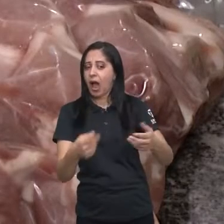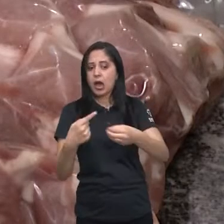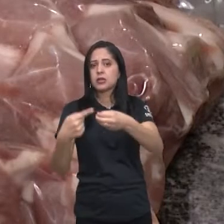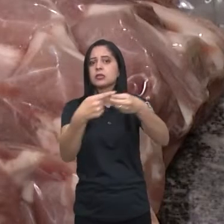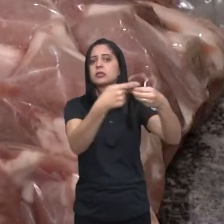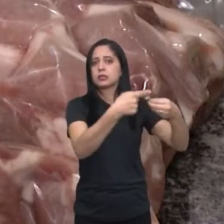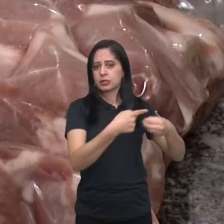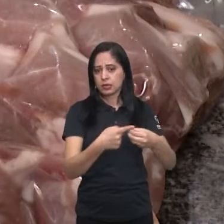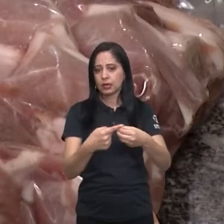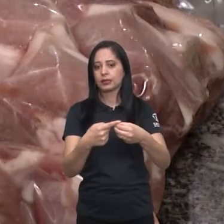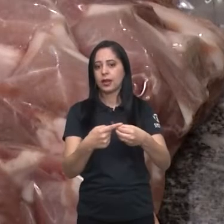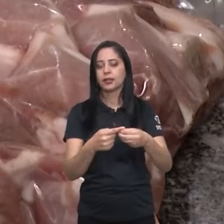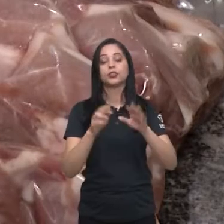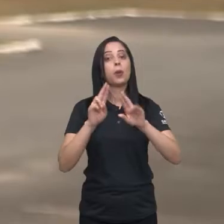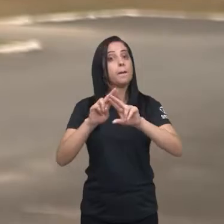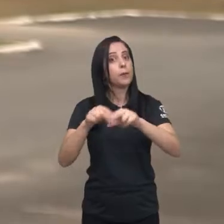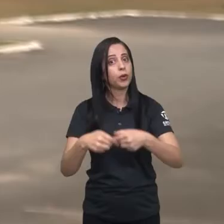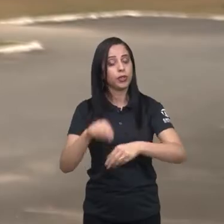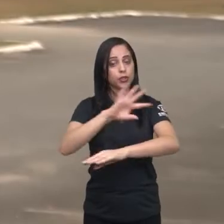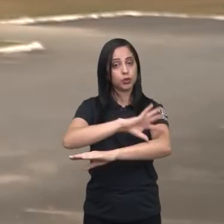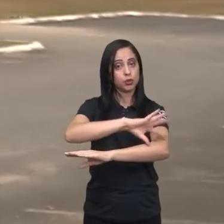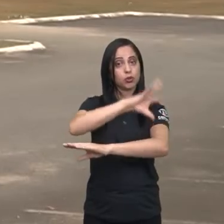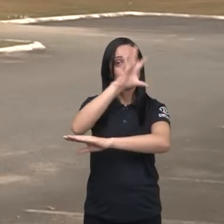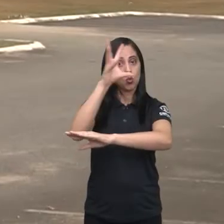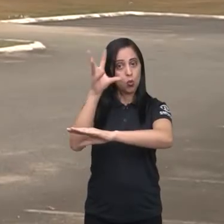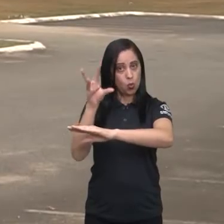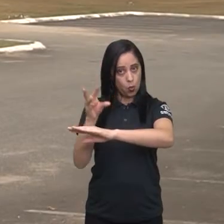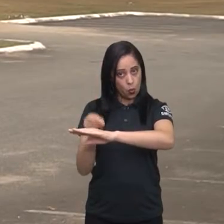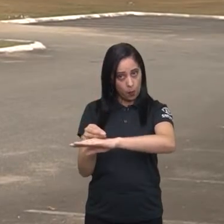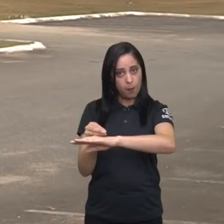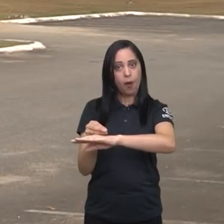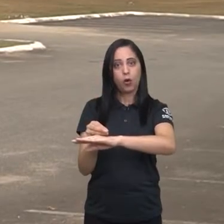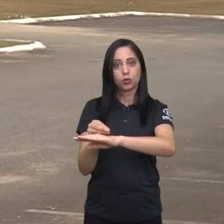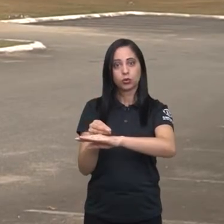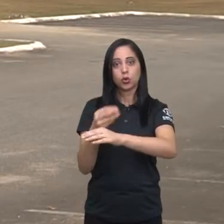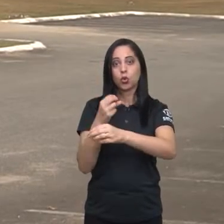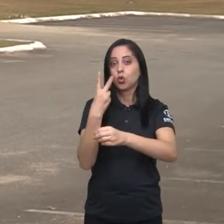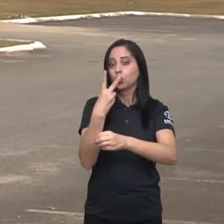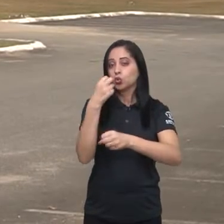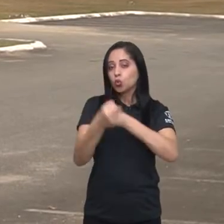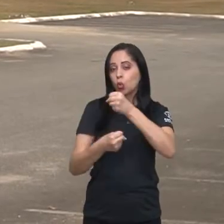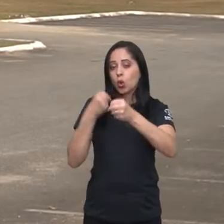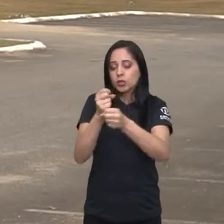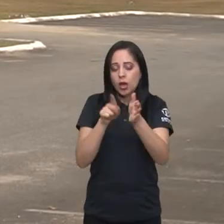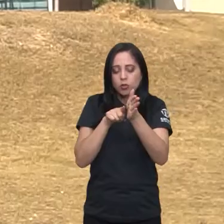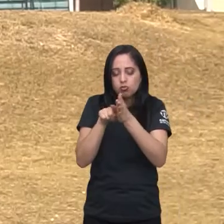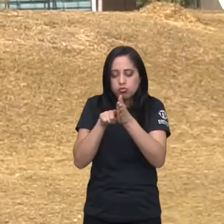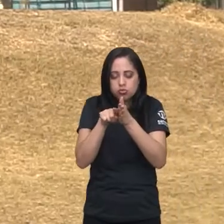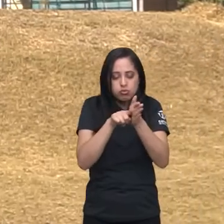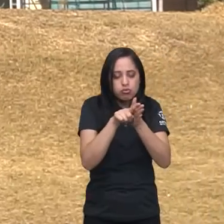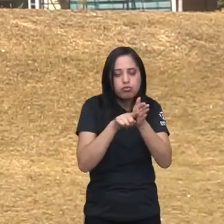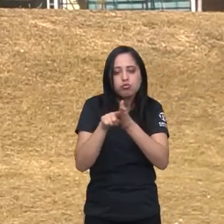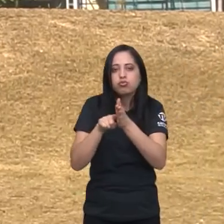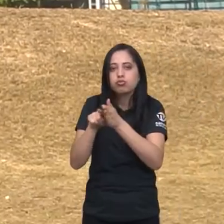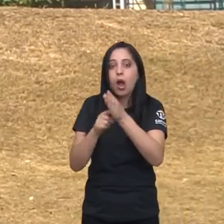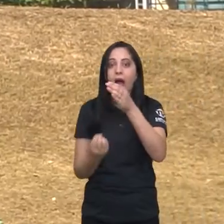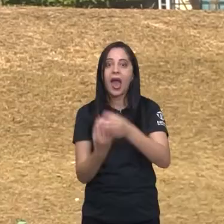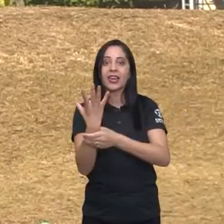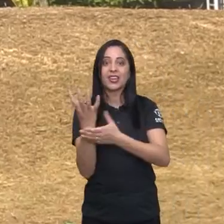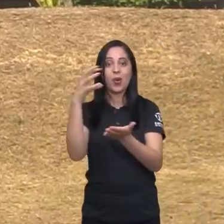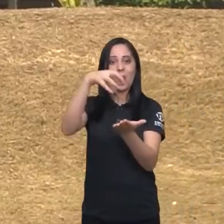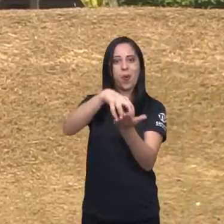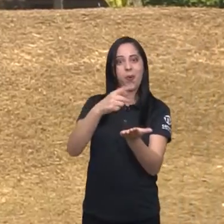São José e em outras cidades. Foi pensando neles que, após 2 anos de estudos e pesquisas, o Parque